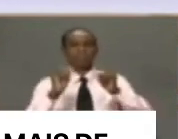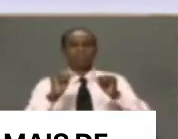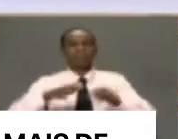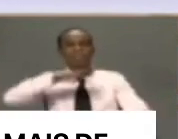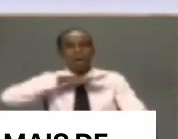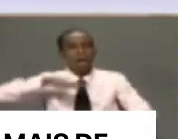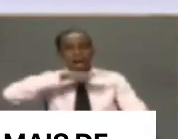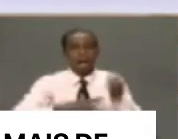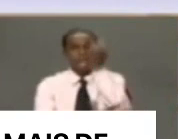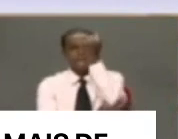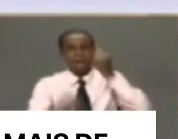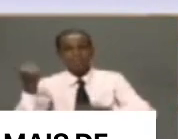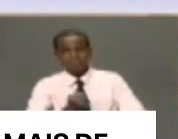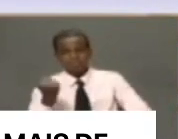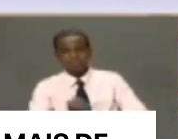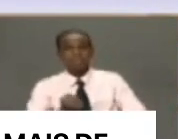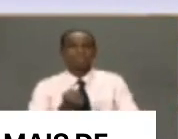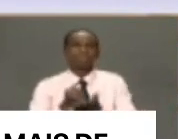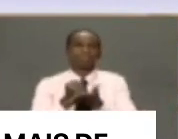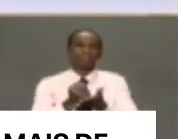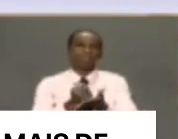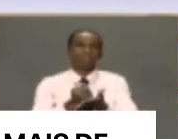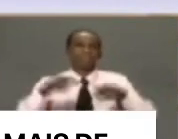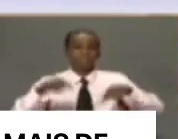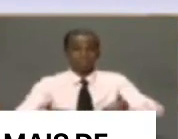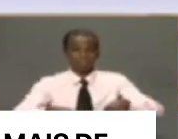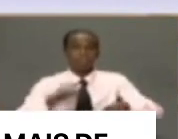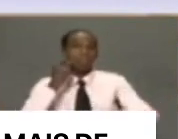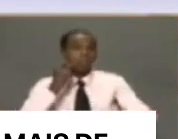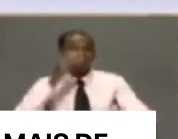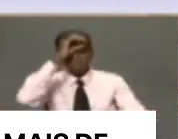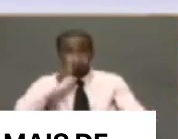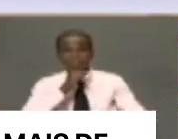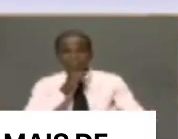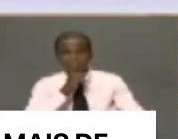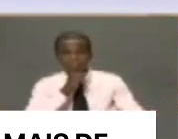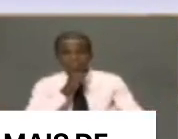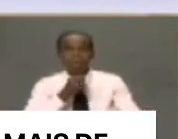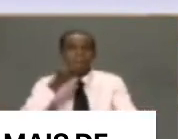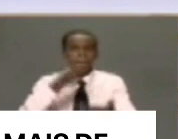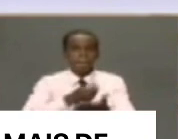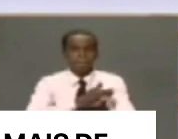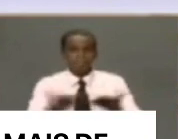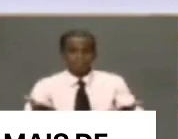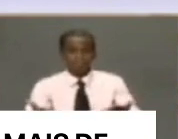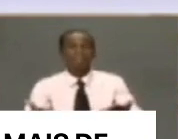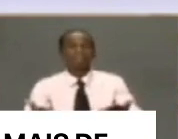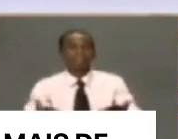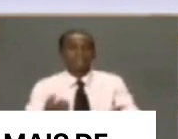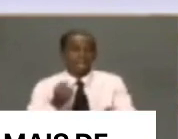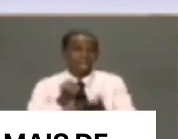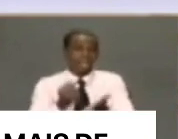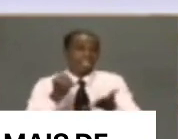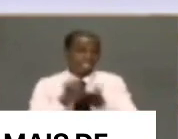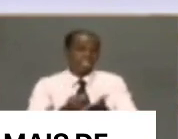famílias mais vulneráveis o governo de Angola entregou até o momento recursos próprios no